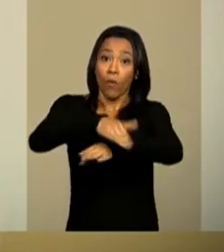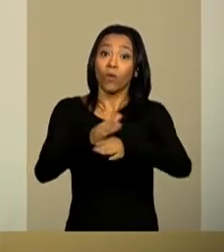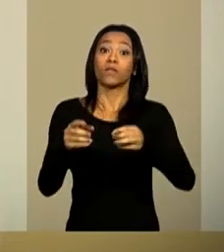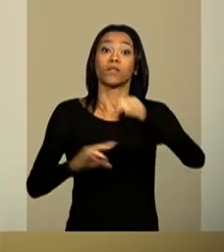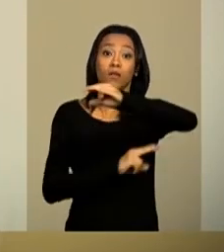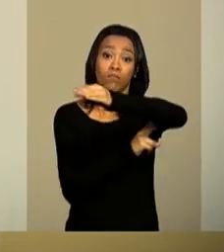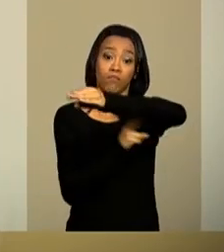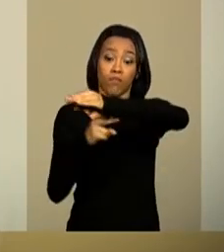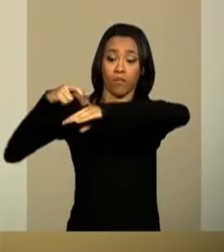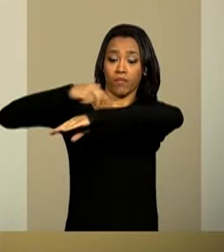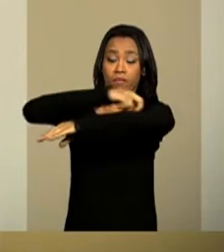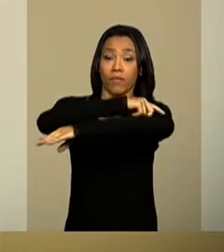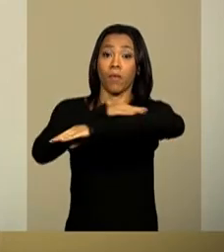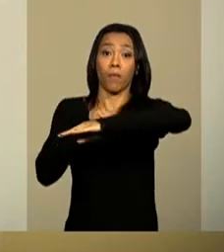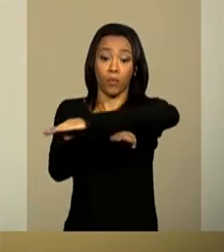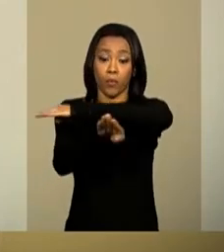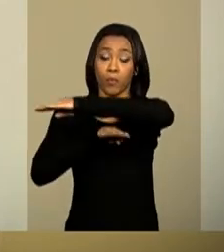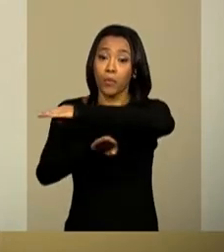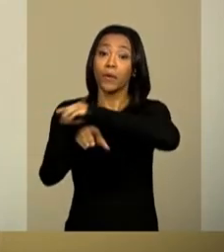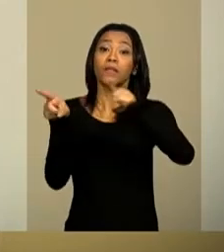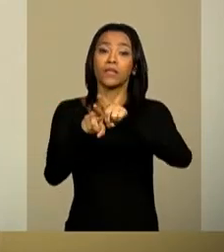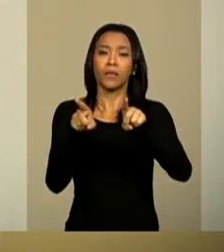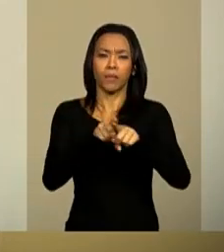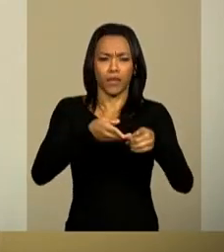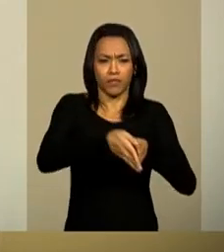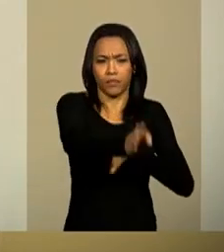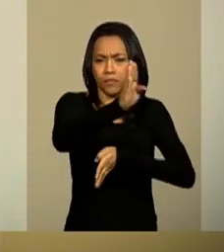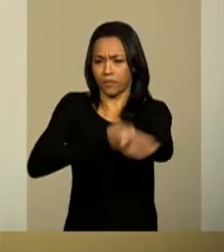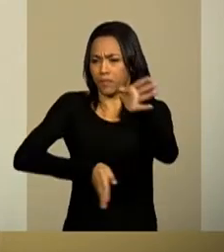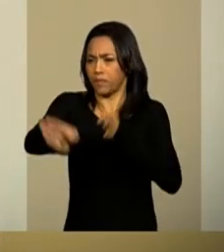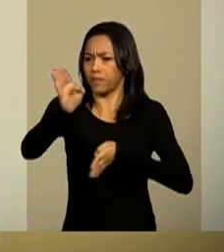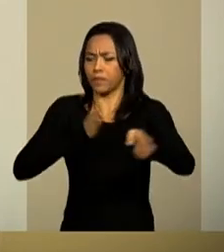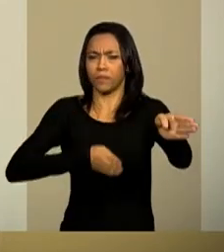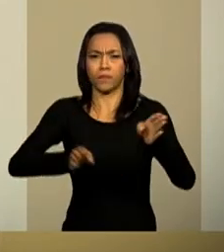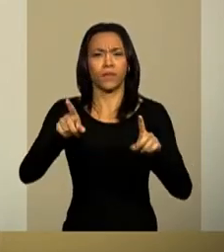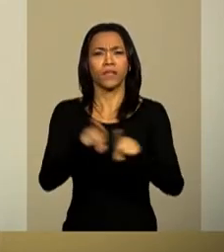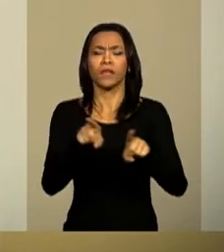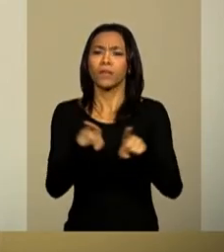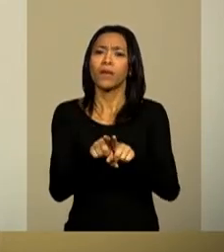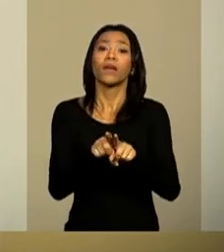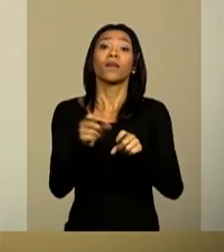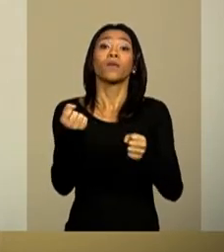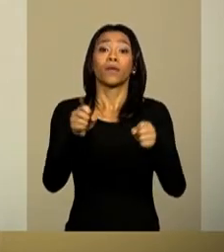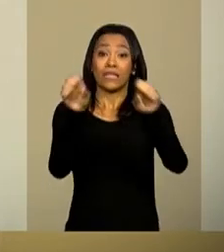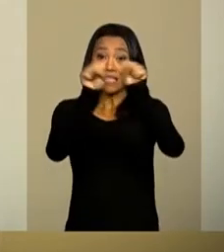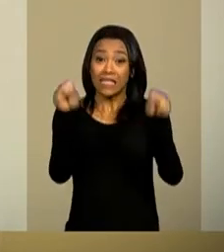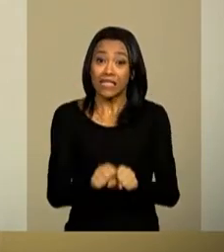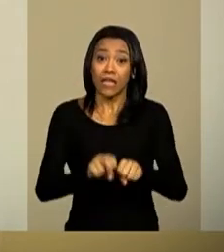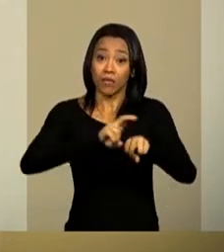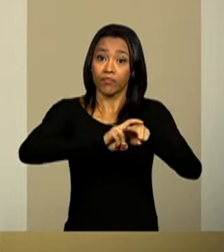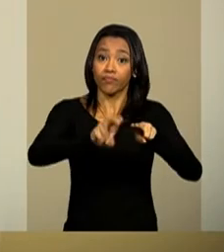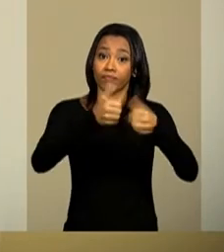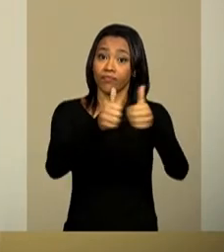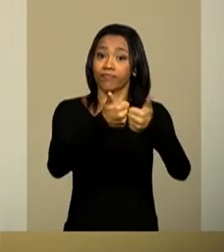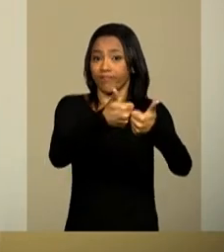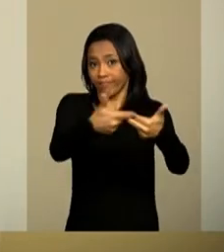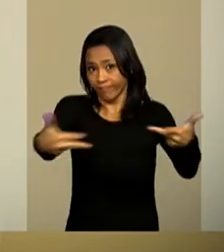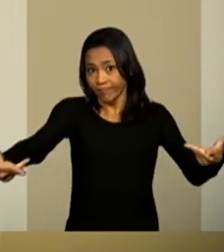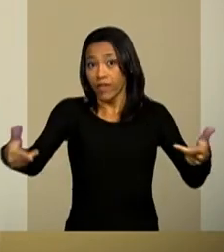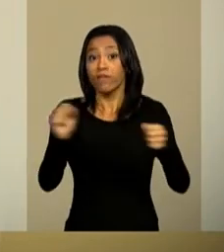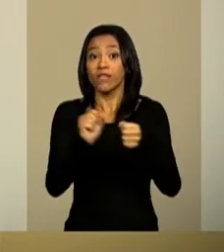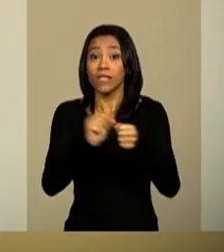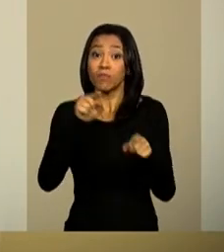viadutos, pontes, vias de trânsito rápido e avançados sistemas de transporte público. Fizemos isso,